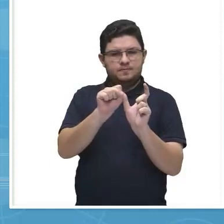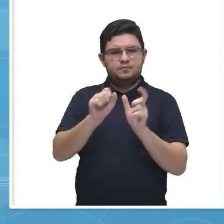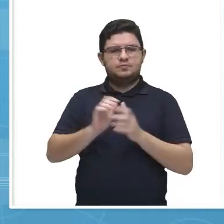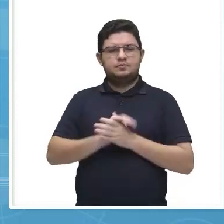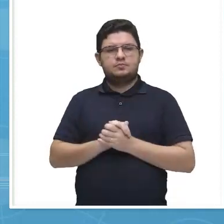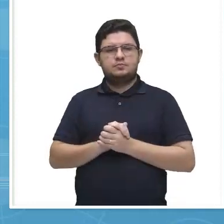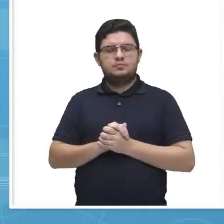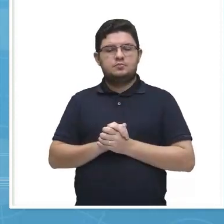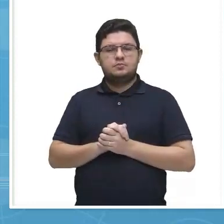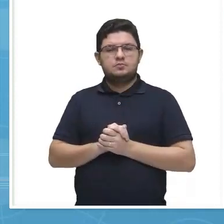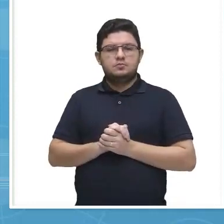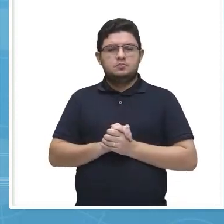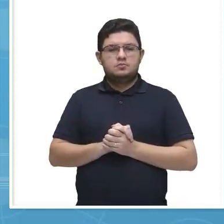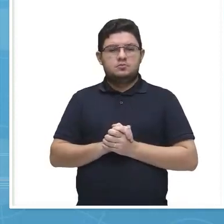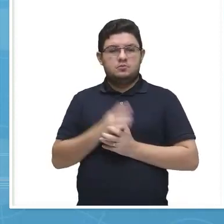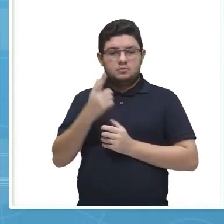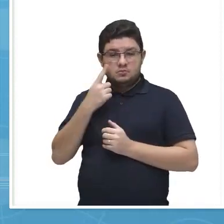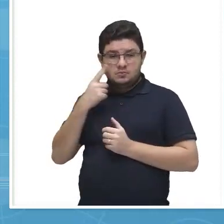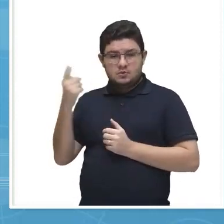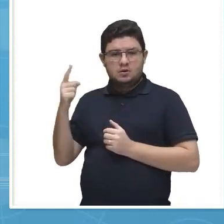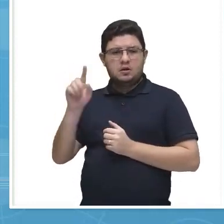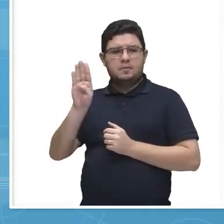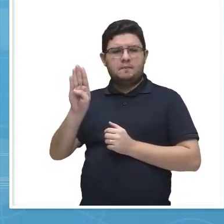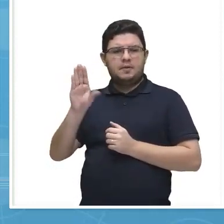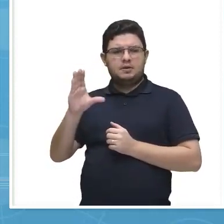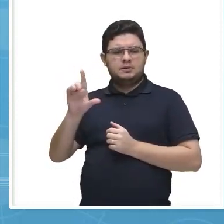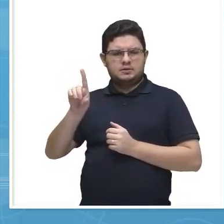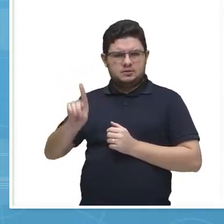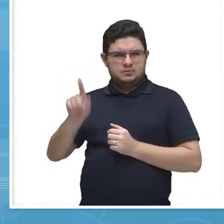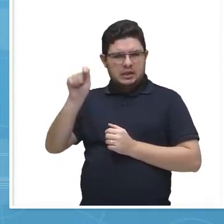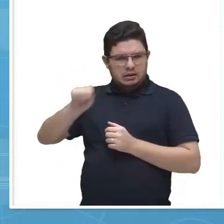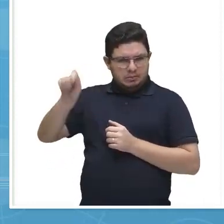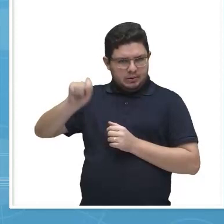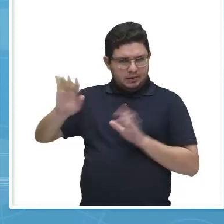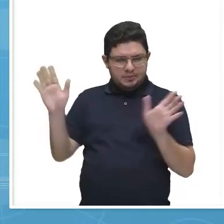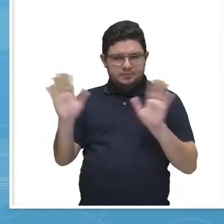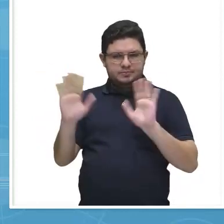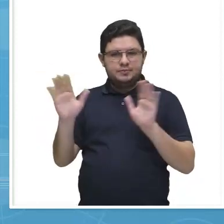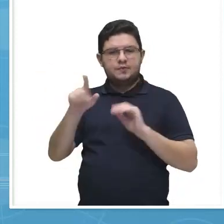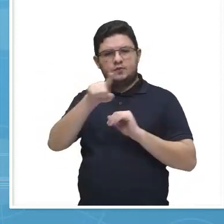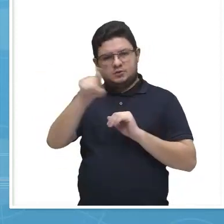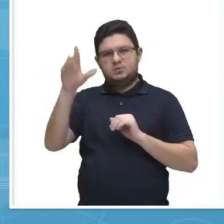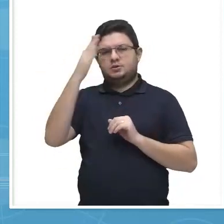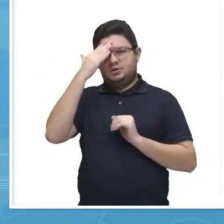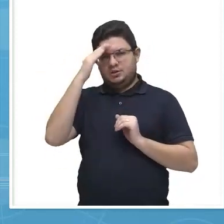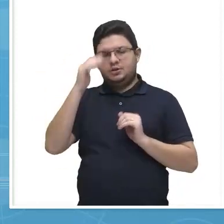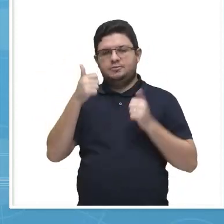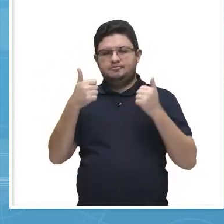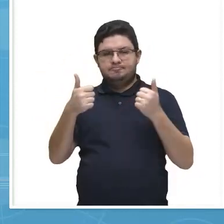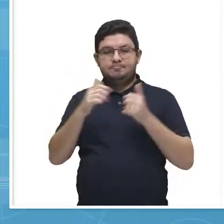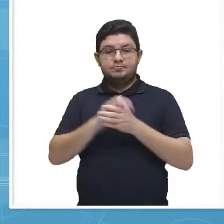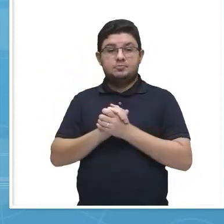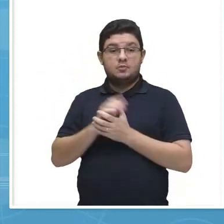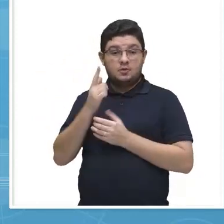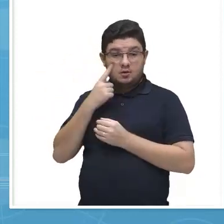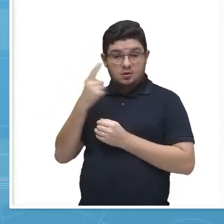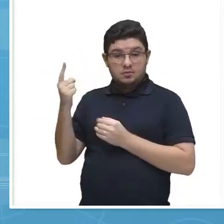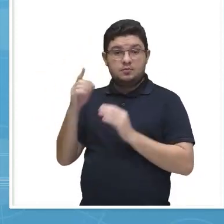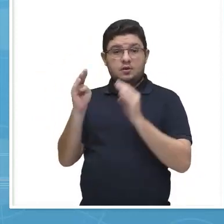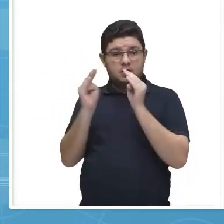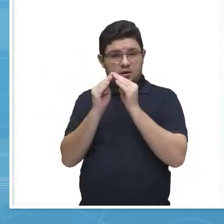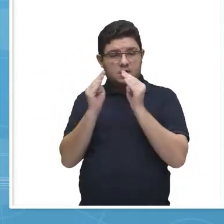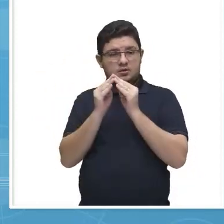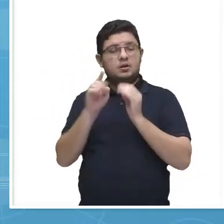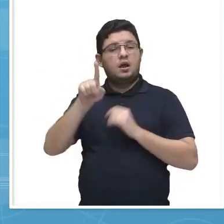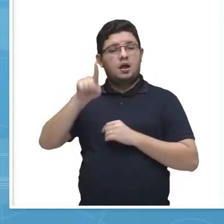escrever todas, né? Porque você já entendeu pela primeira. Então, é um atributo do sujeito. A casa é nova. E aqui nós temos o verbo